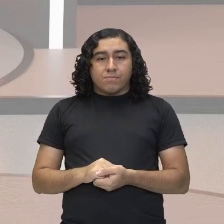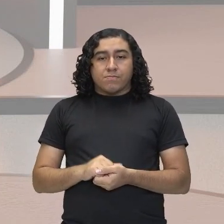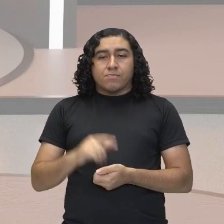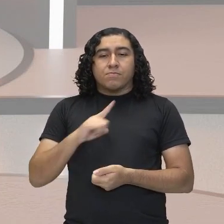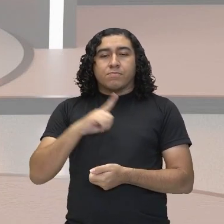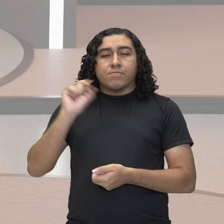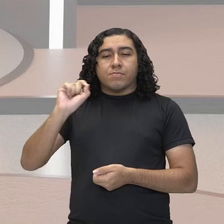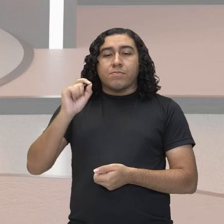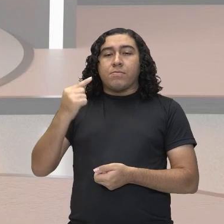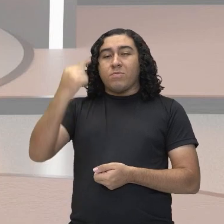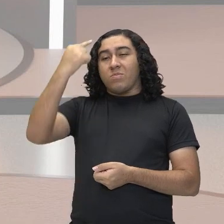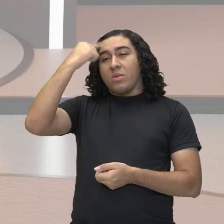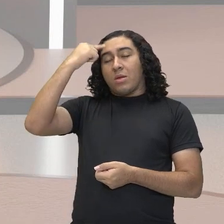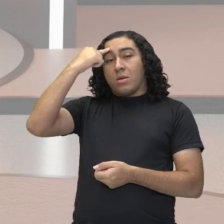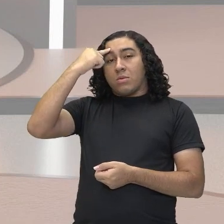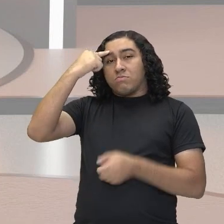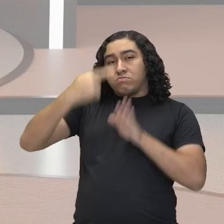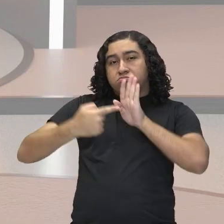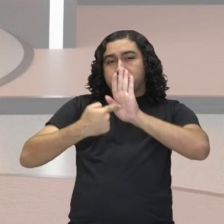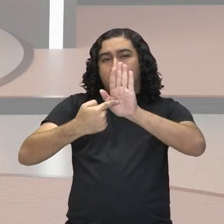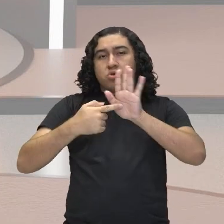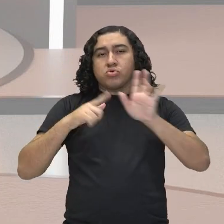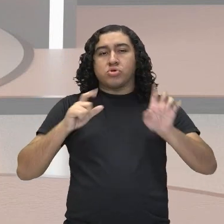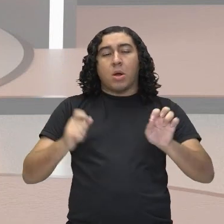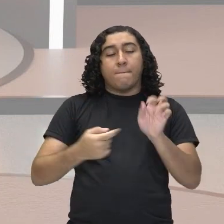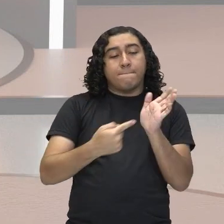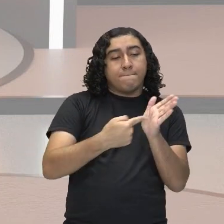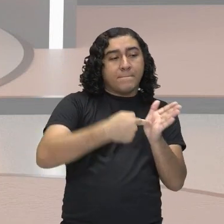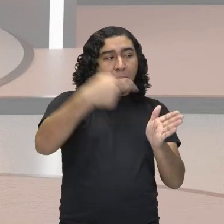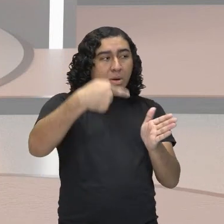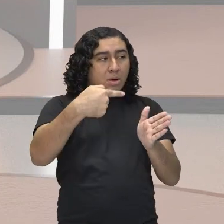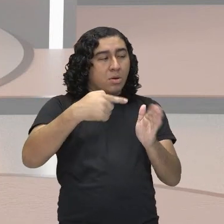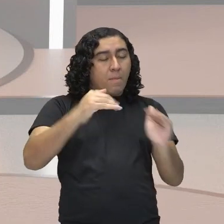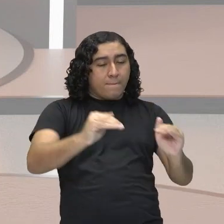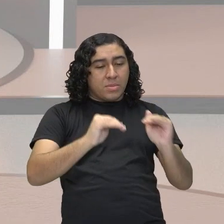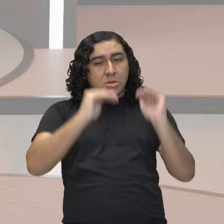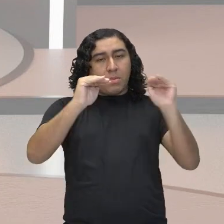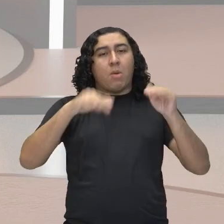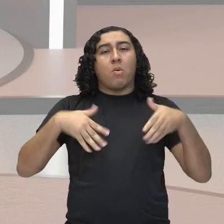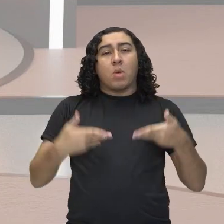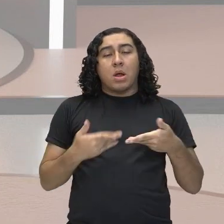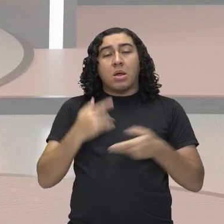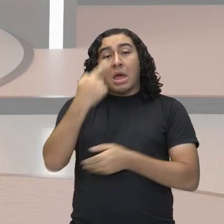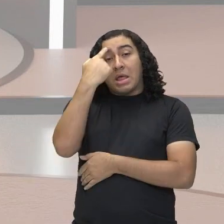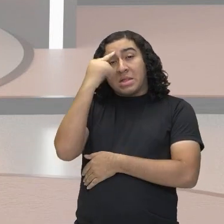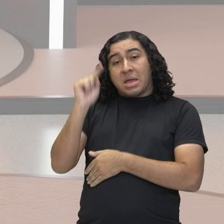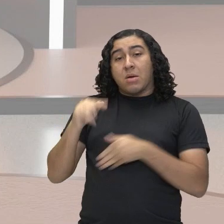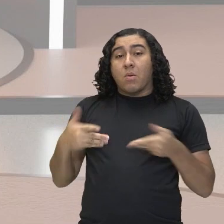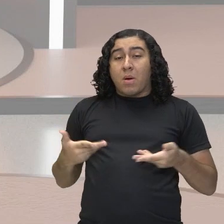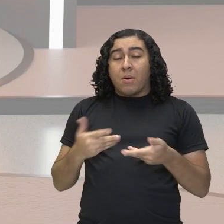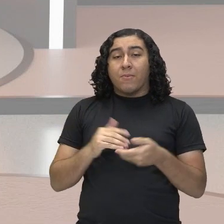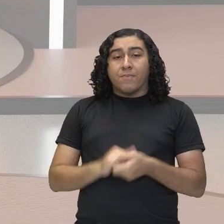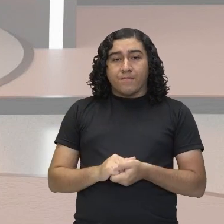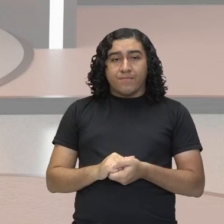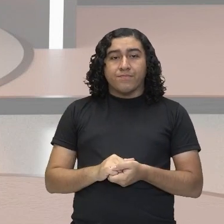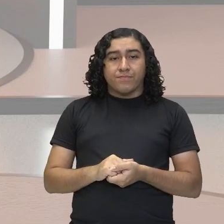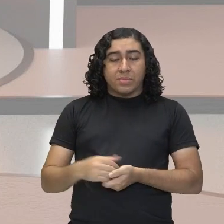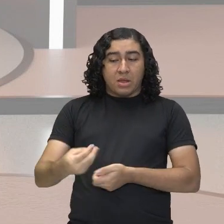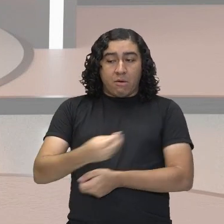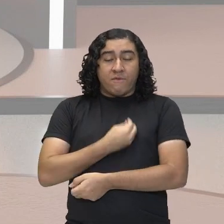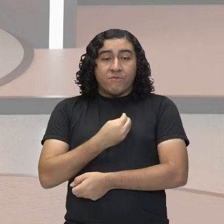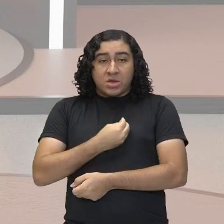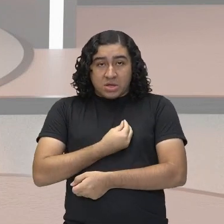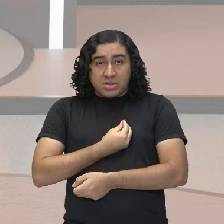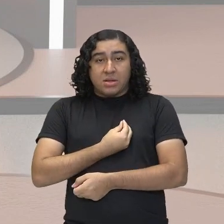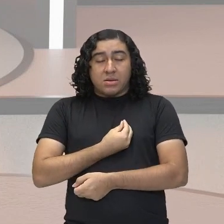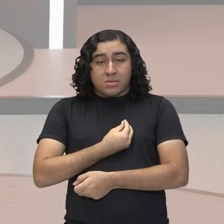defende o quê? Ele defende, em primeiro lugar, vamos ver, a ideia do quê? Que a existência